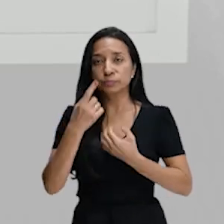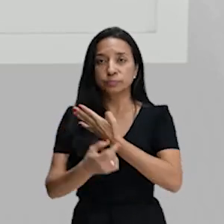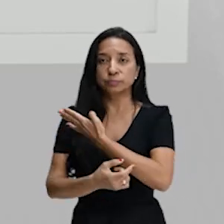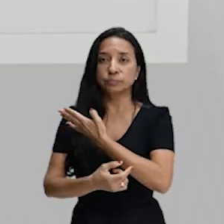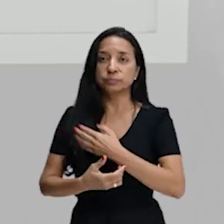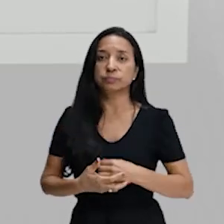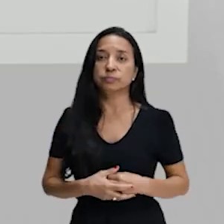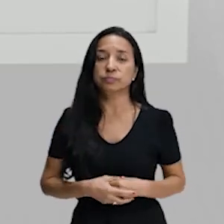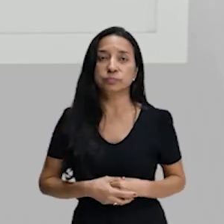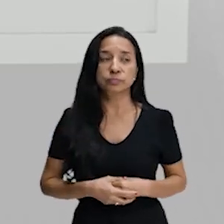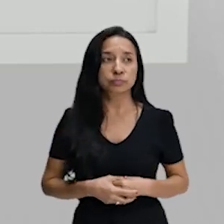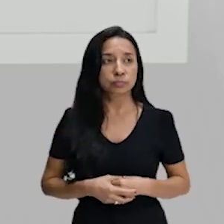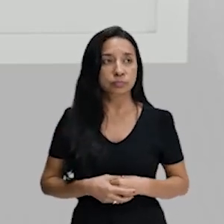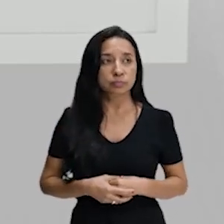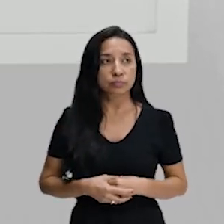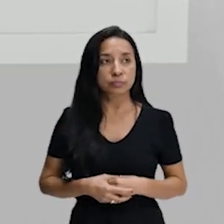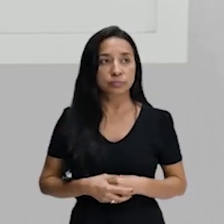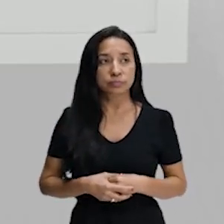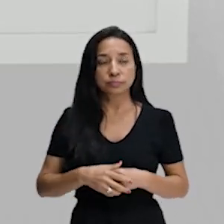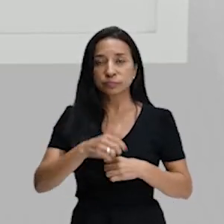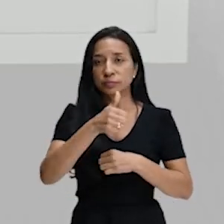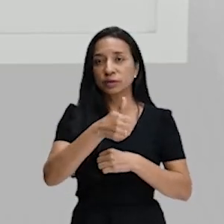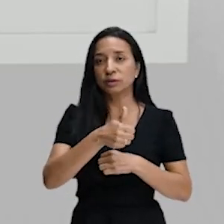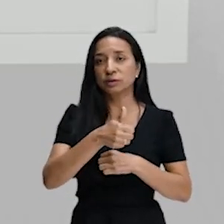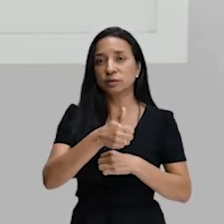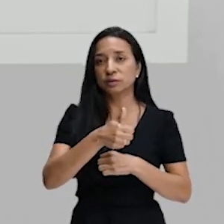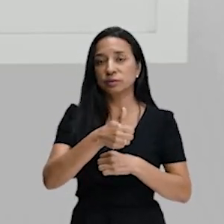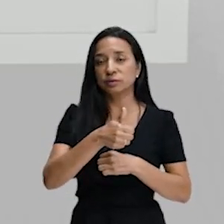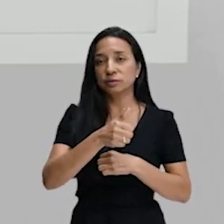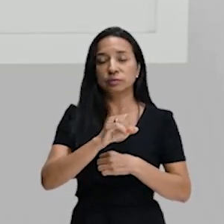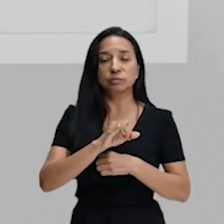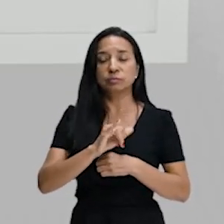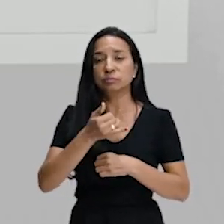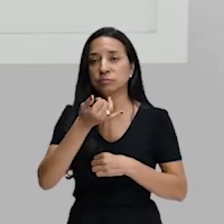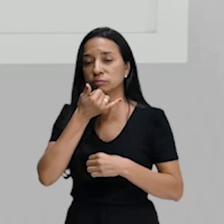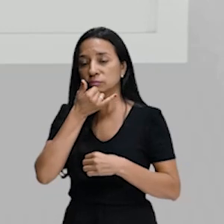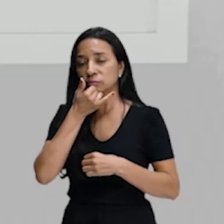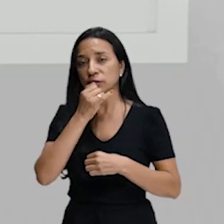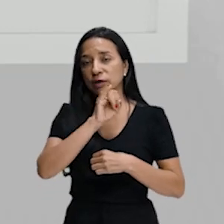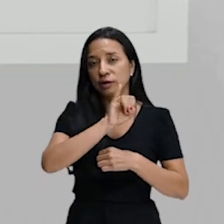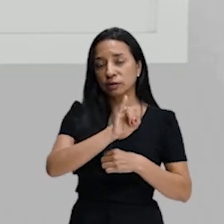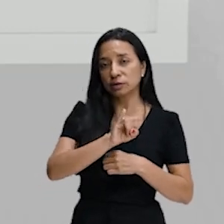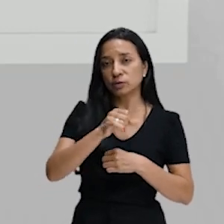ela é de 2 amperes. A corrente I2,